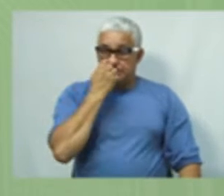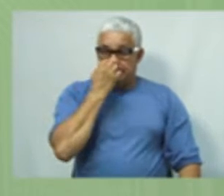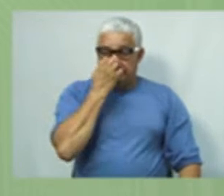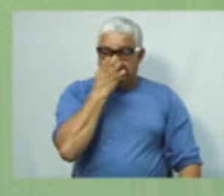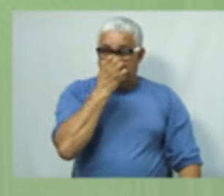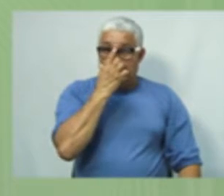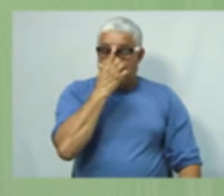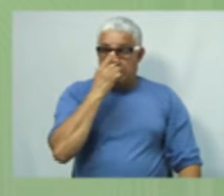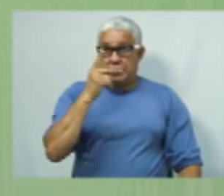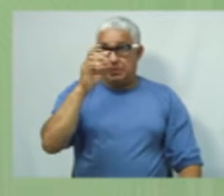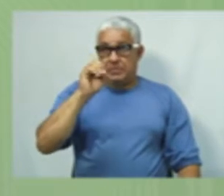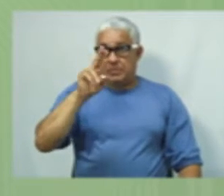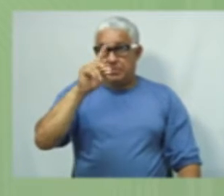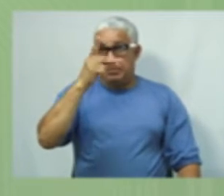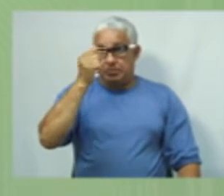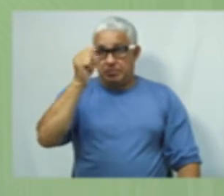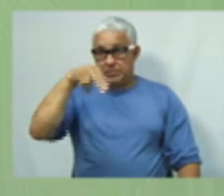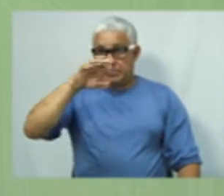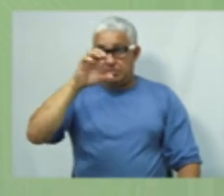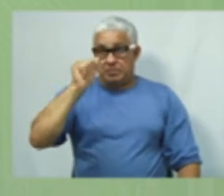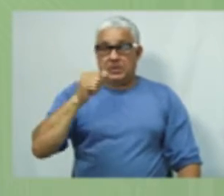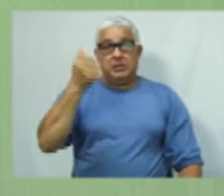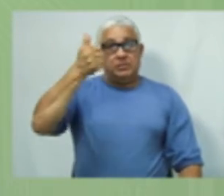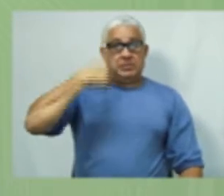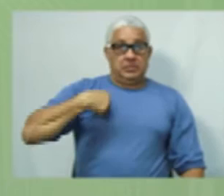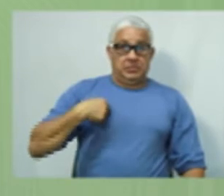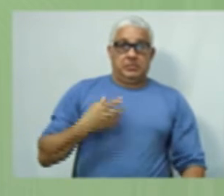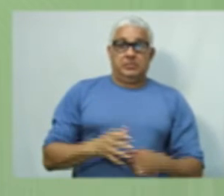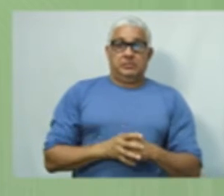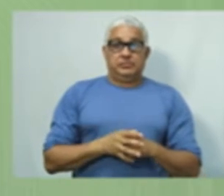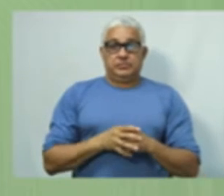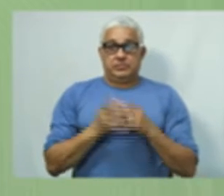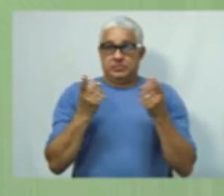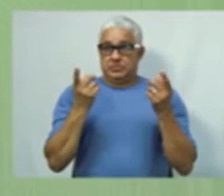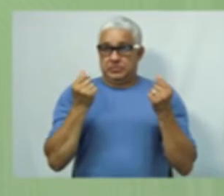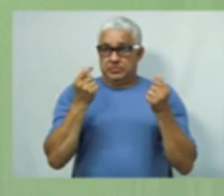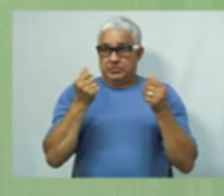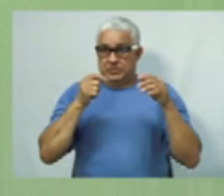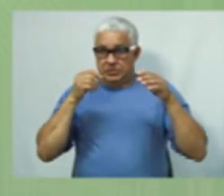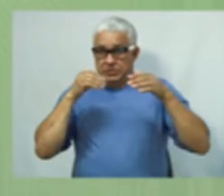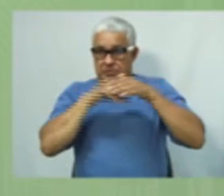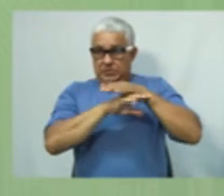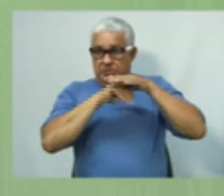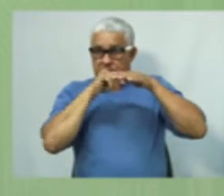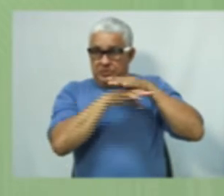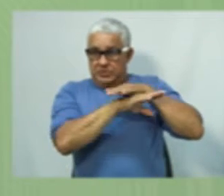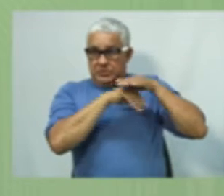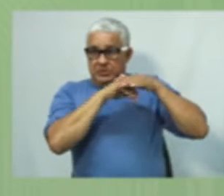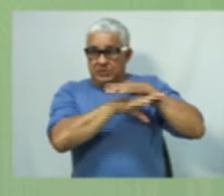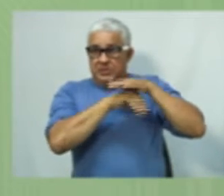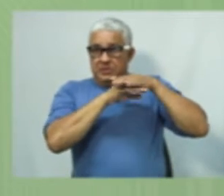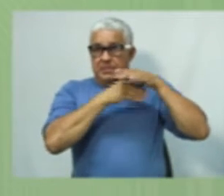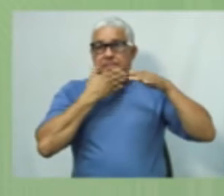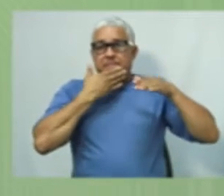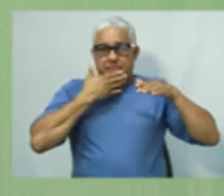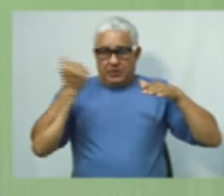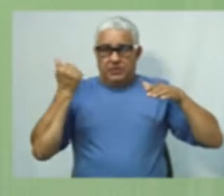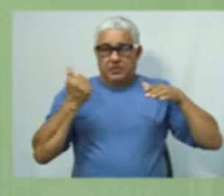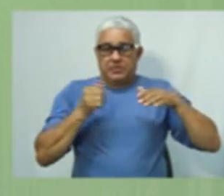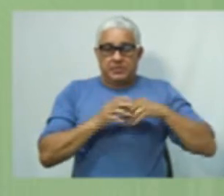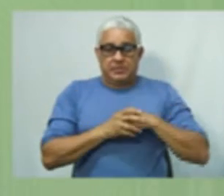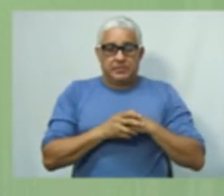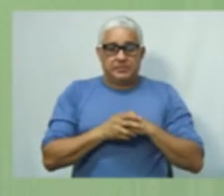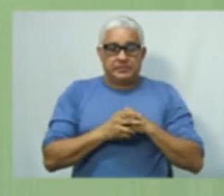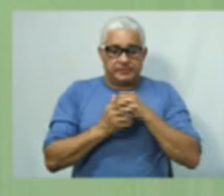famosa poupança. Primeiro, eu faço ali uma economia, verifico que é a melhor forma e a mais indicada